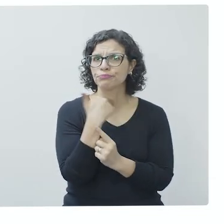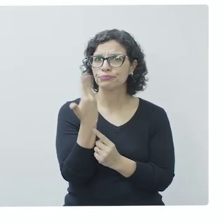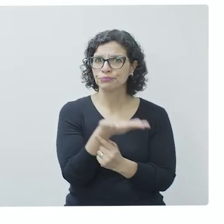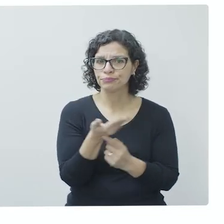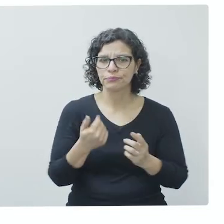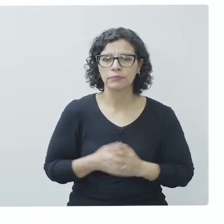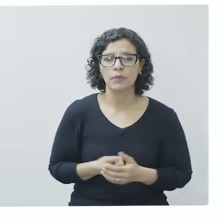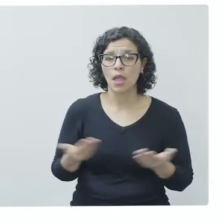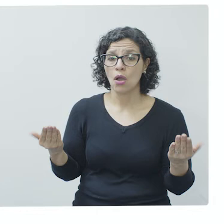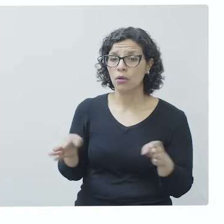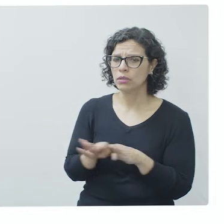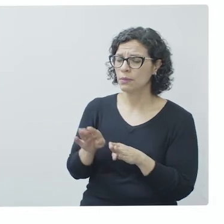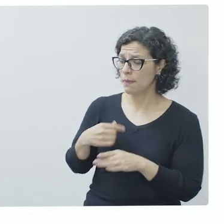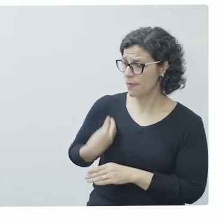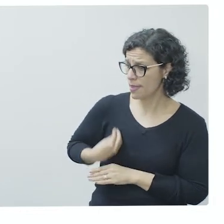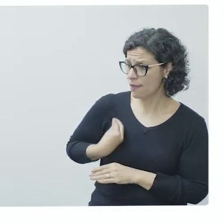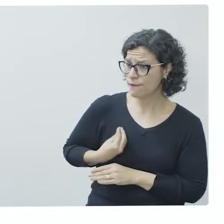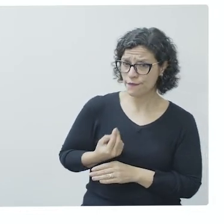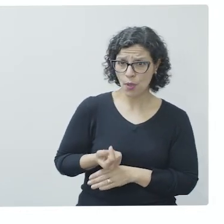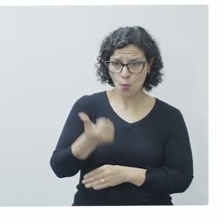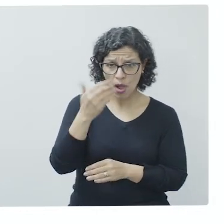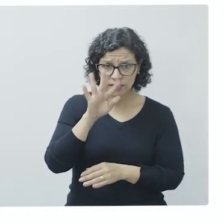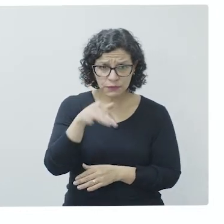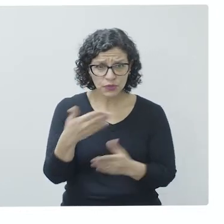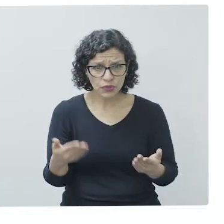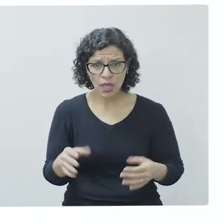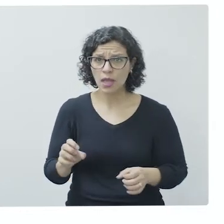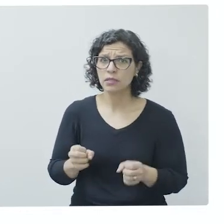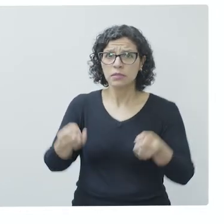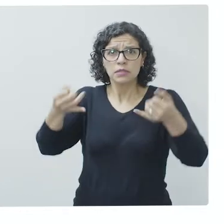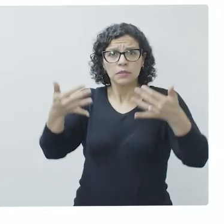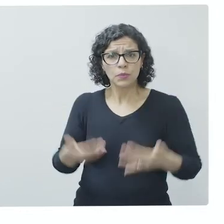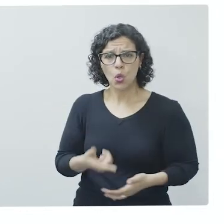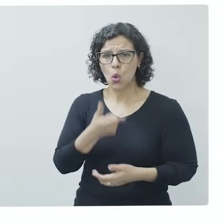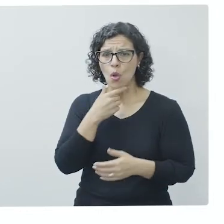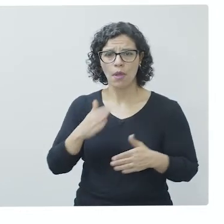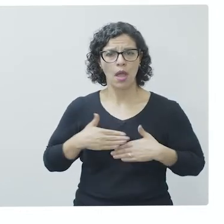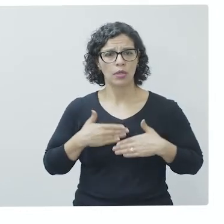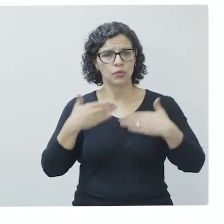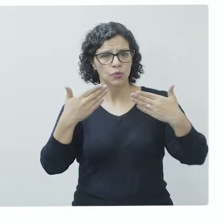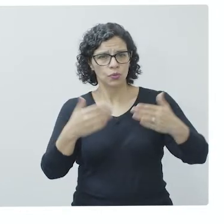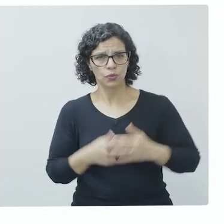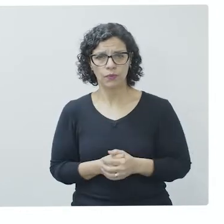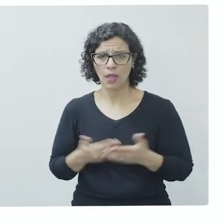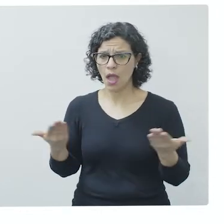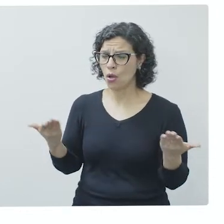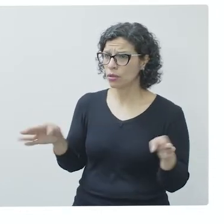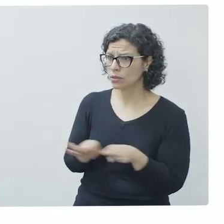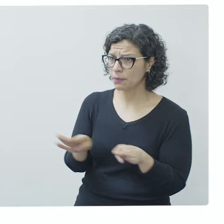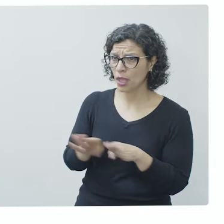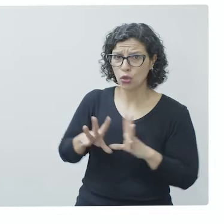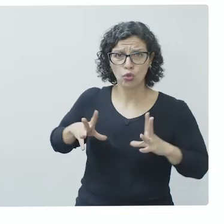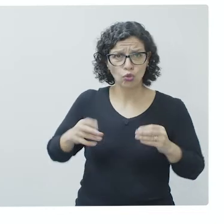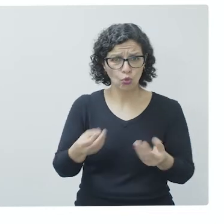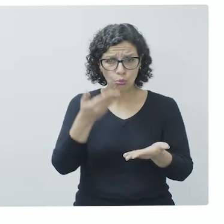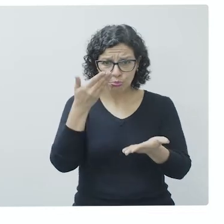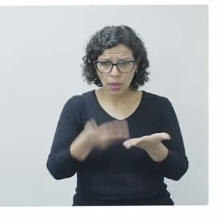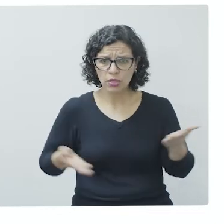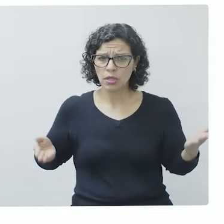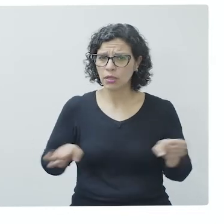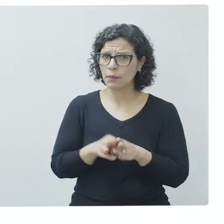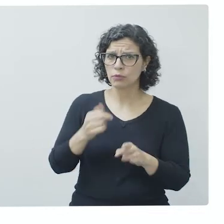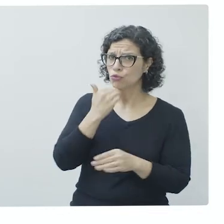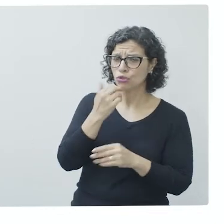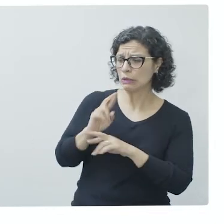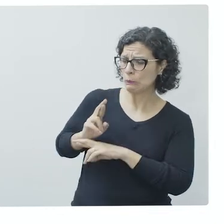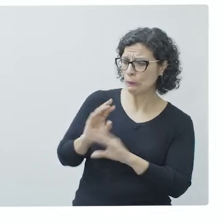apagando. Mas então minha vida está por um fio, exclamou o homem assustado. Quer dizer que tudo está perdido e